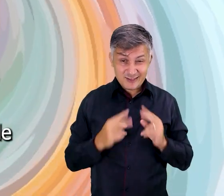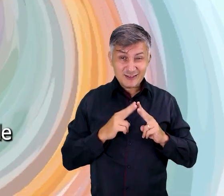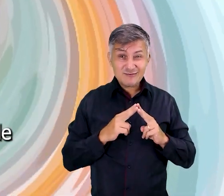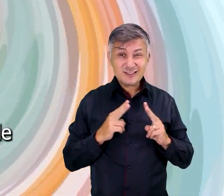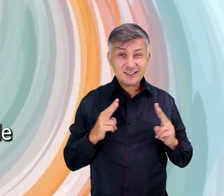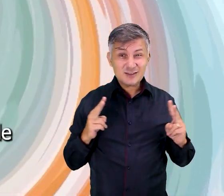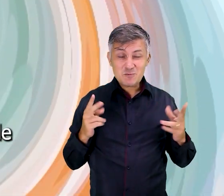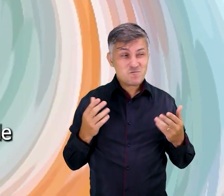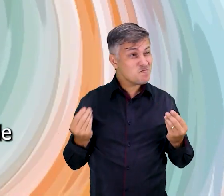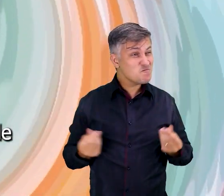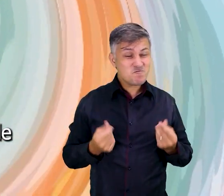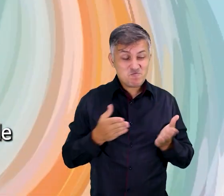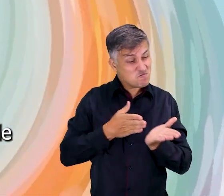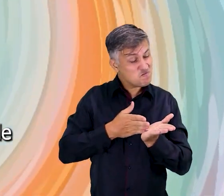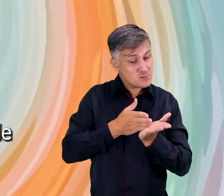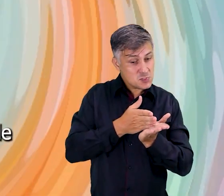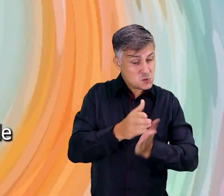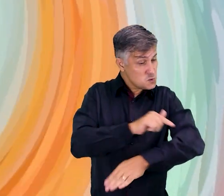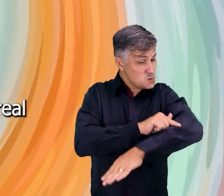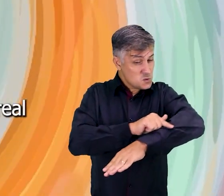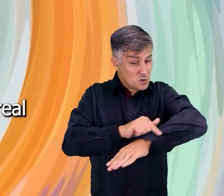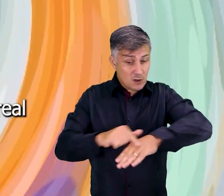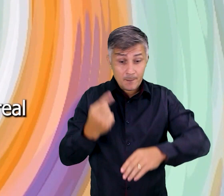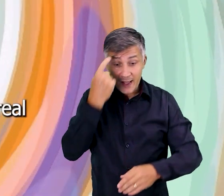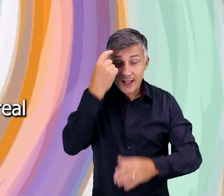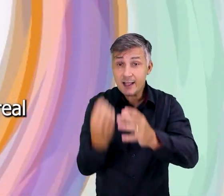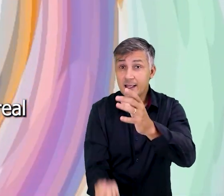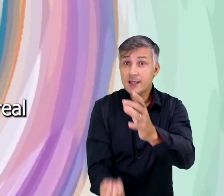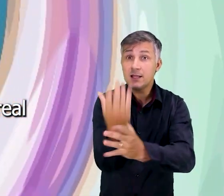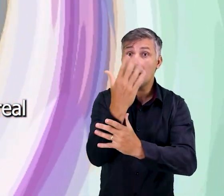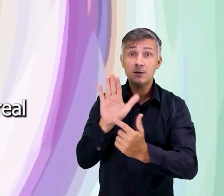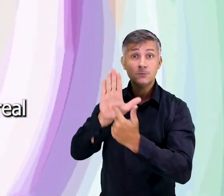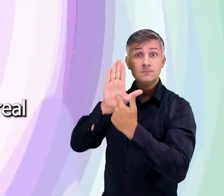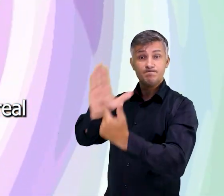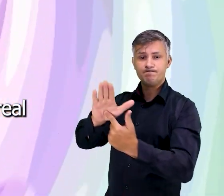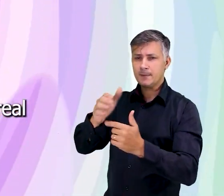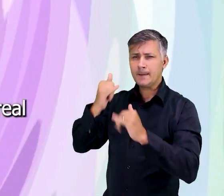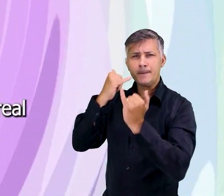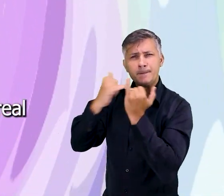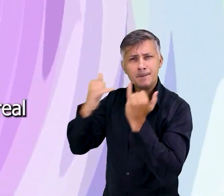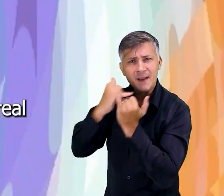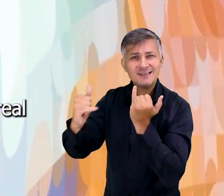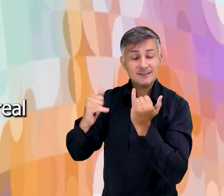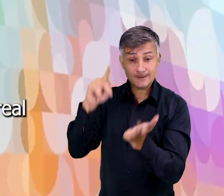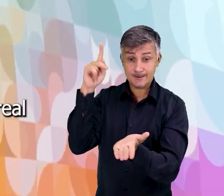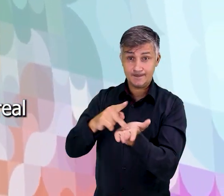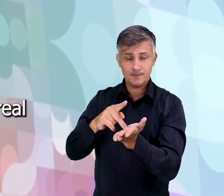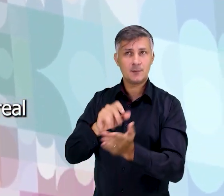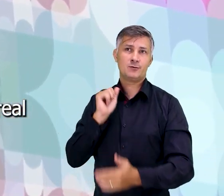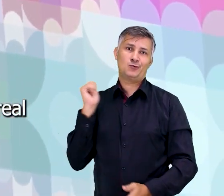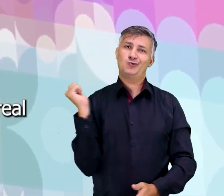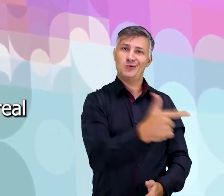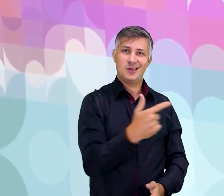do virtuosismo da incrível capacidade de reproduzir uma cena tão próxima ao real quanto